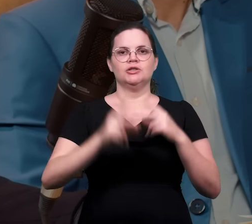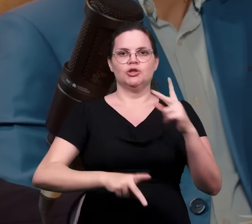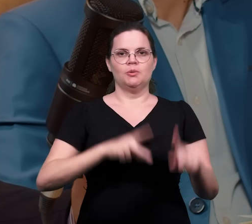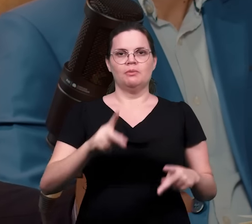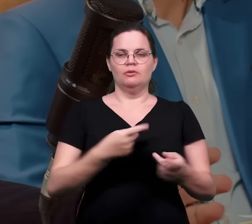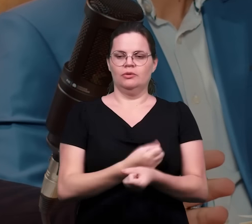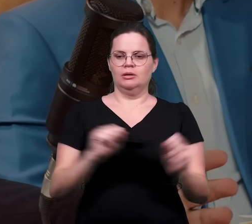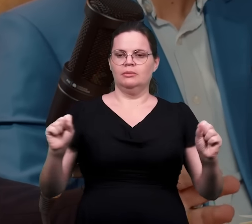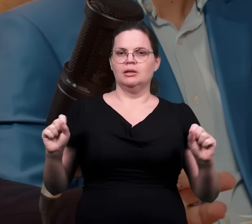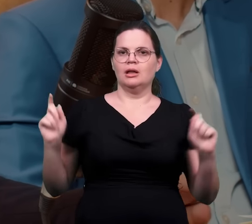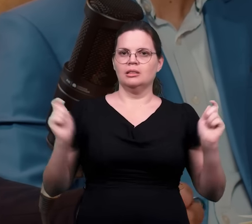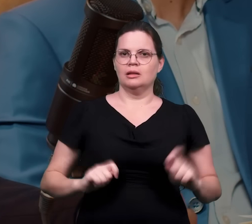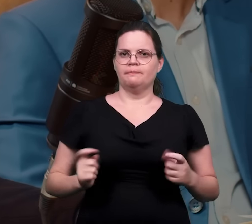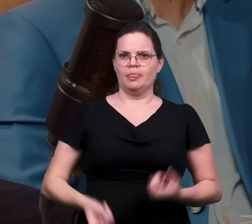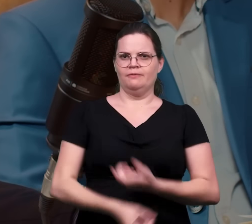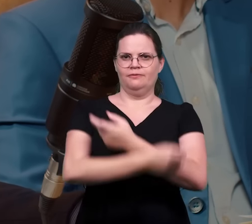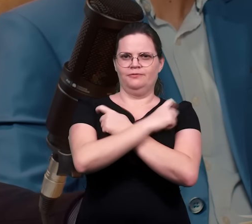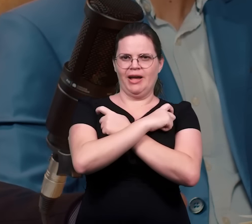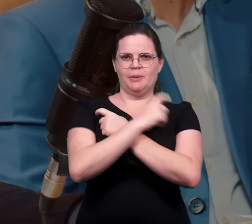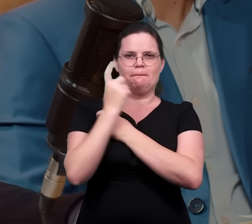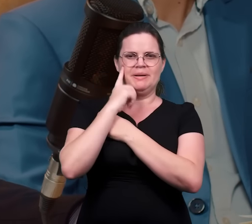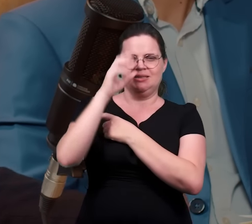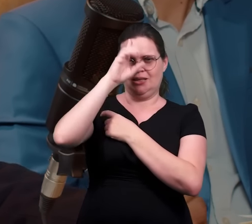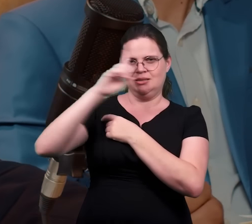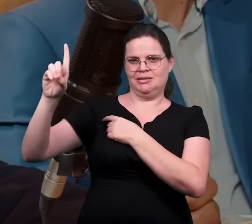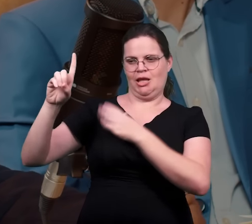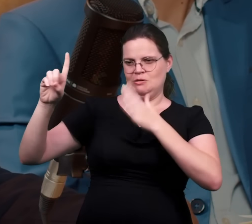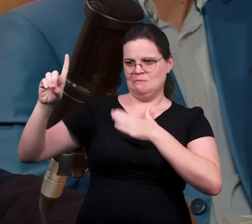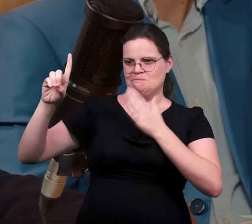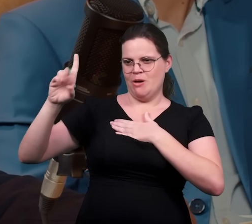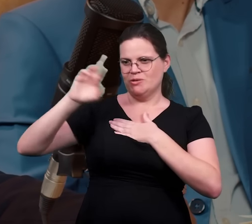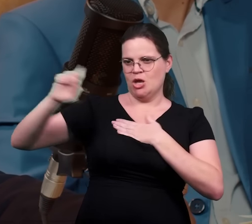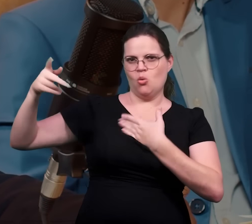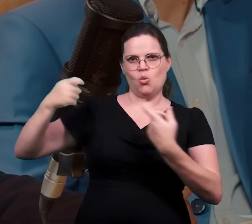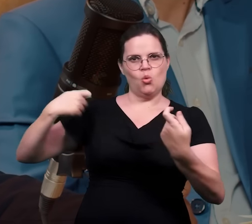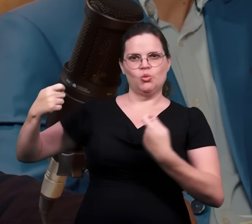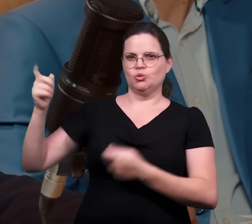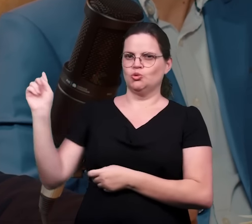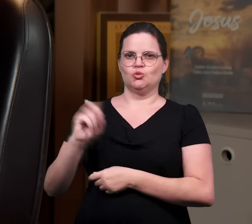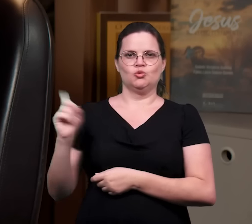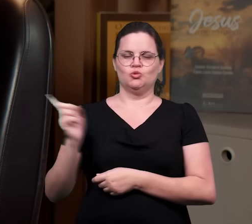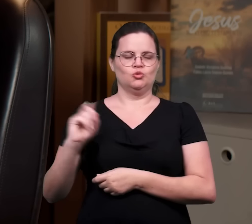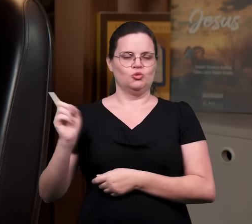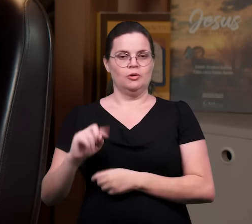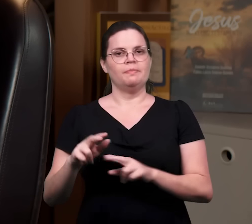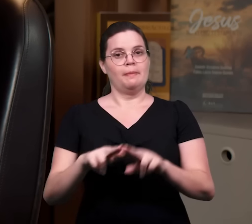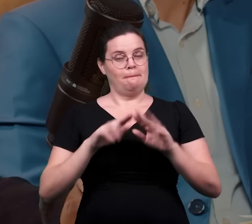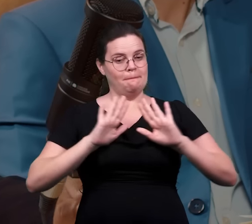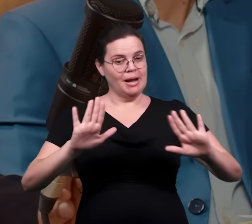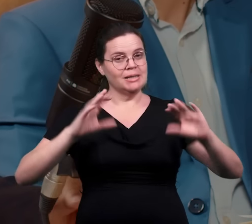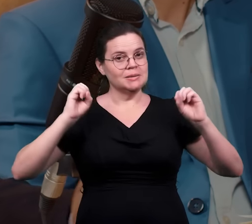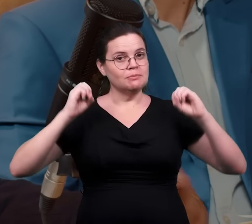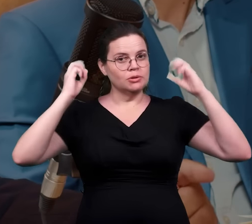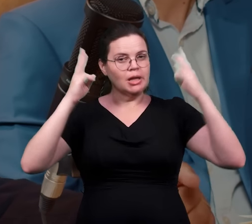fosse liberto. O faraó não reconhece Deus como seu Senhor, o Senhor daquele povo, mas Moisés tinha experiência. Por isso que